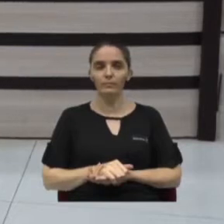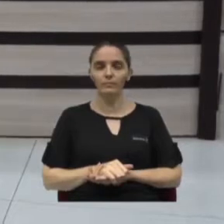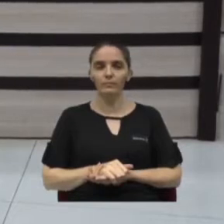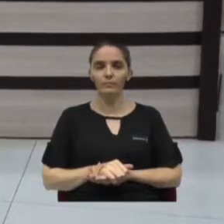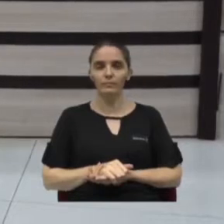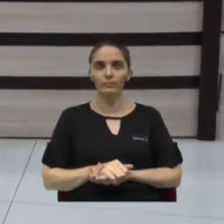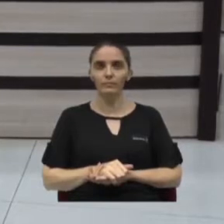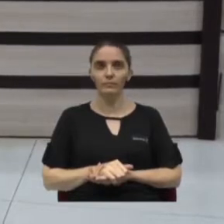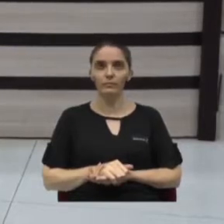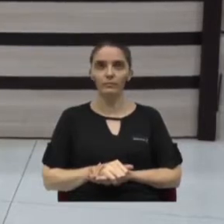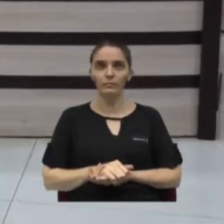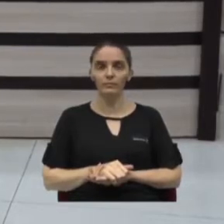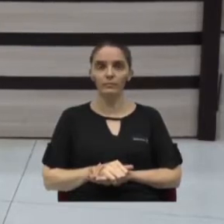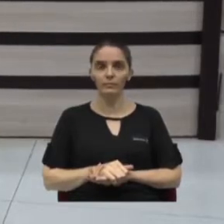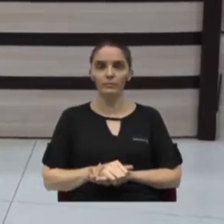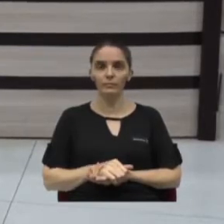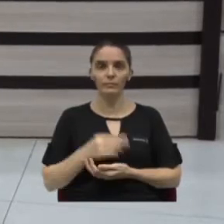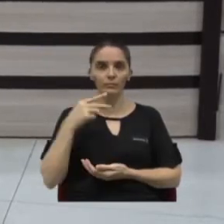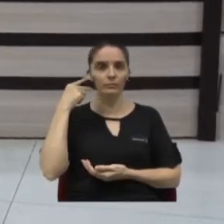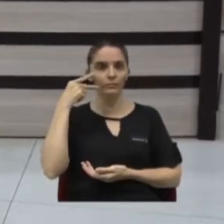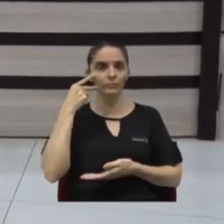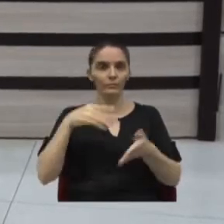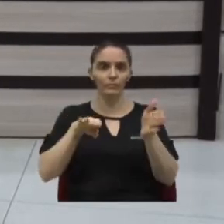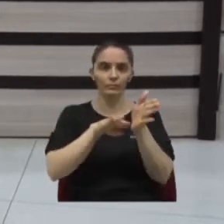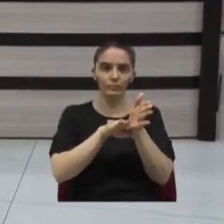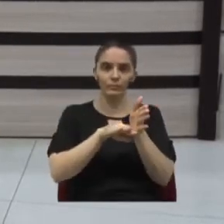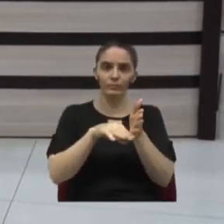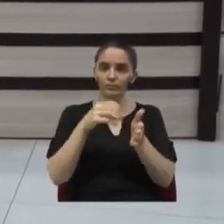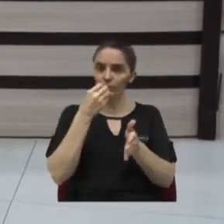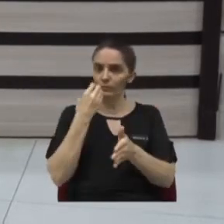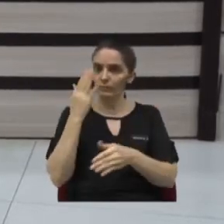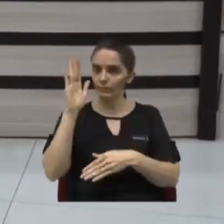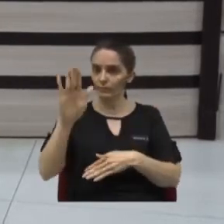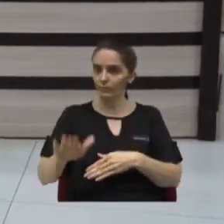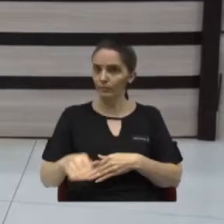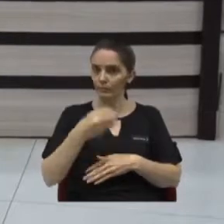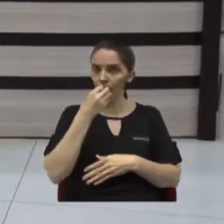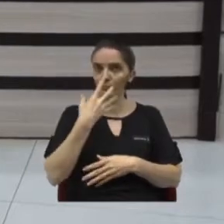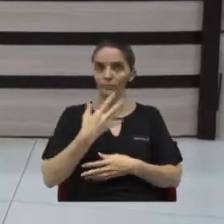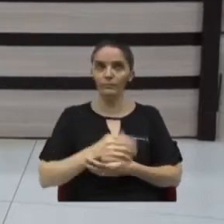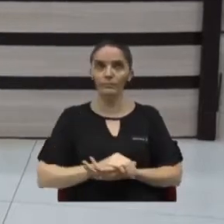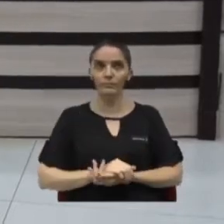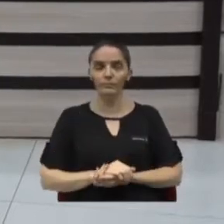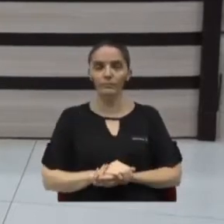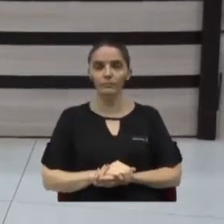Ô, vereador, chegou aí. Boa tarde, tudo bem.